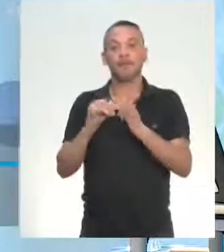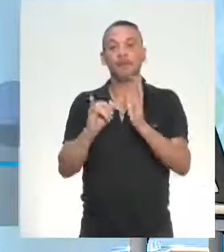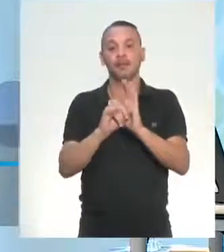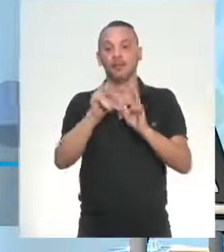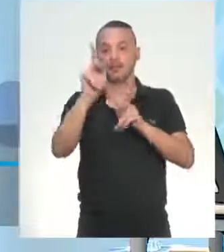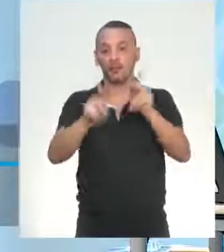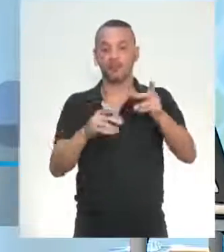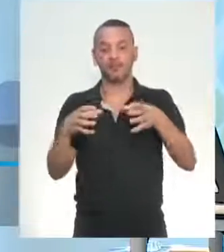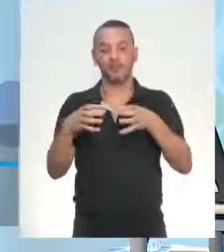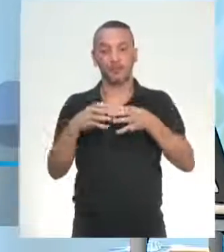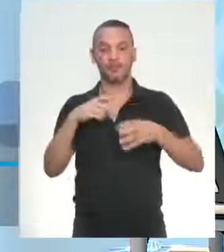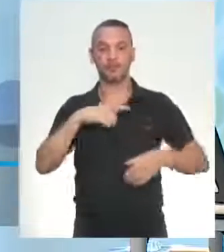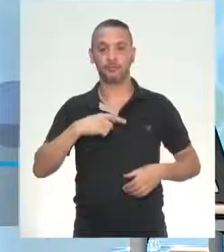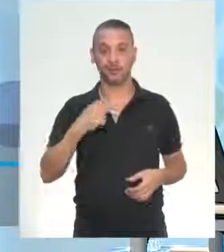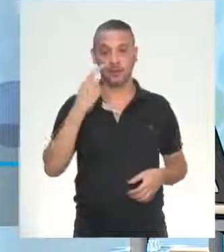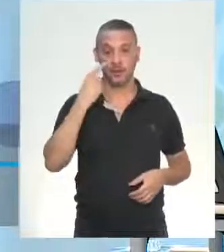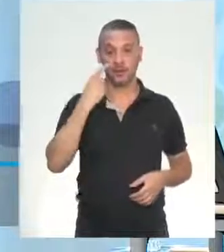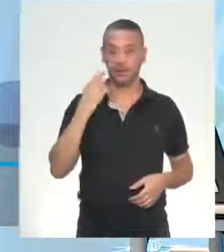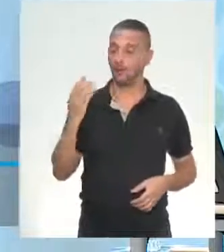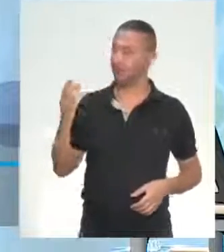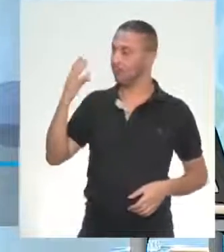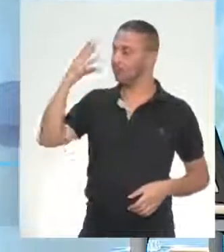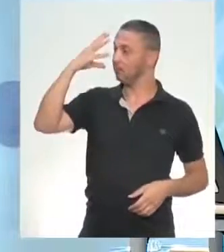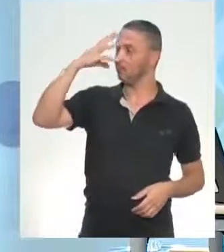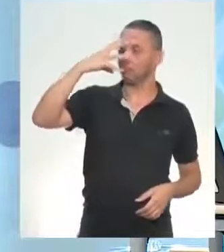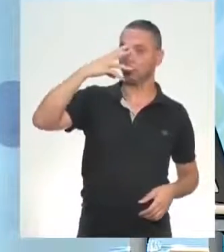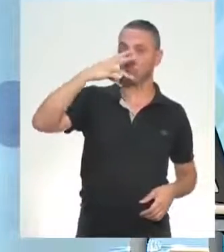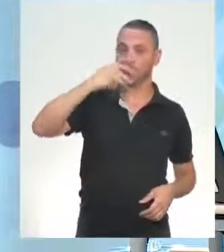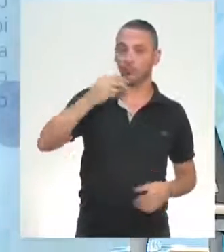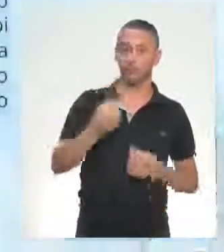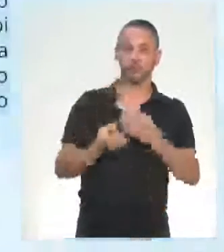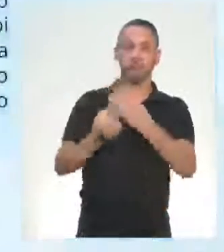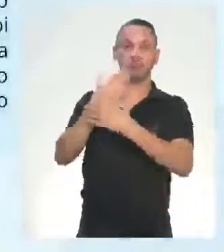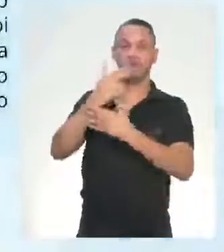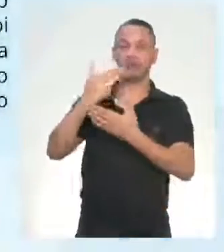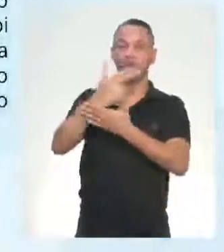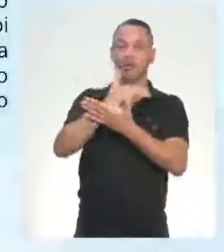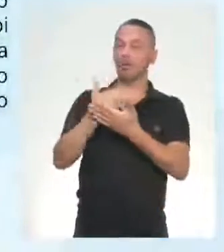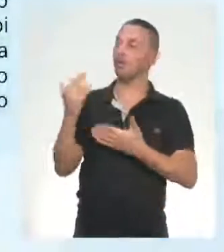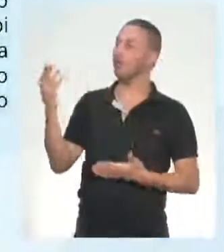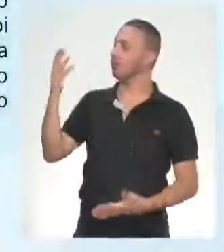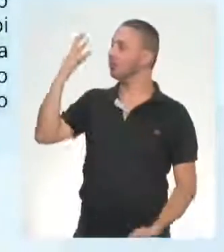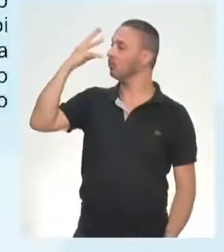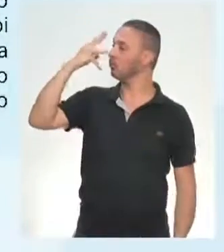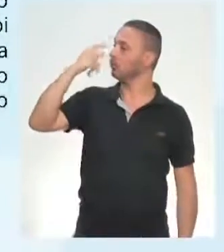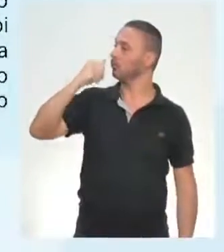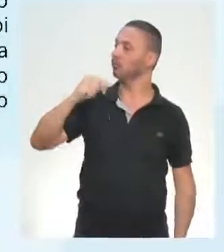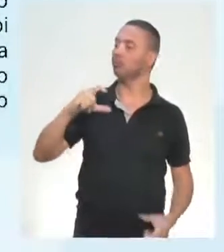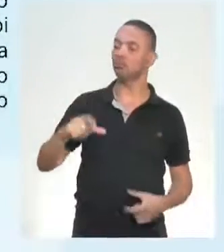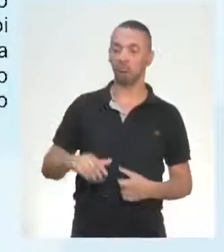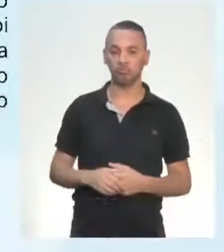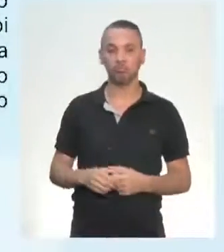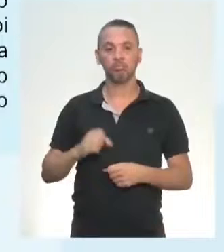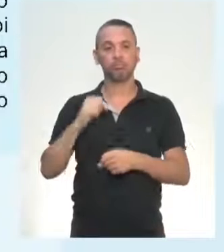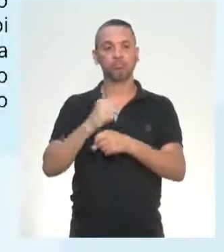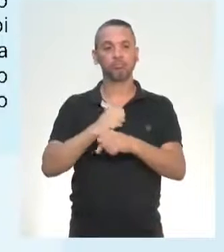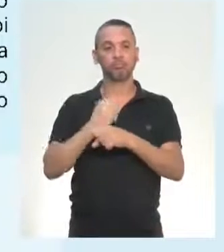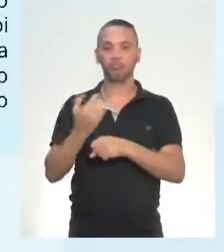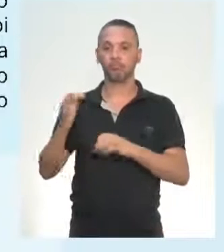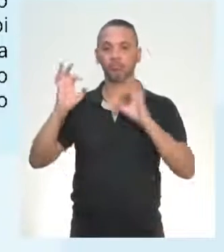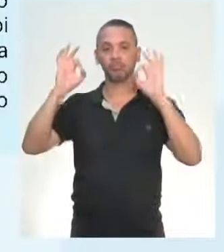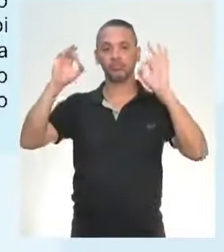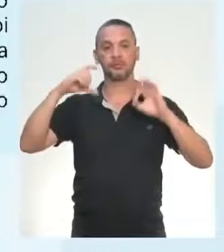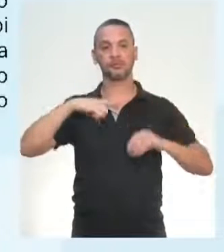identidade de um povo. E olha aqui que bela mesquita criada no deserto, construída no